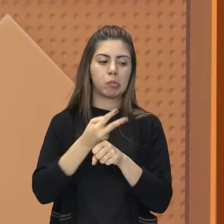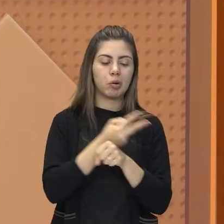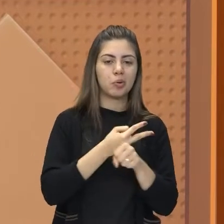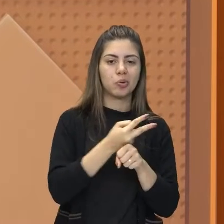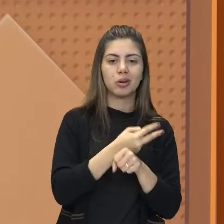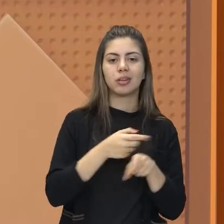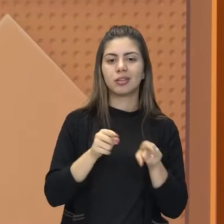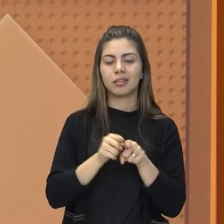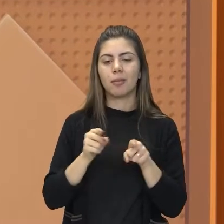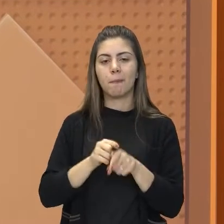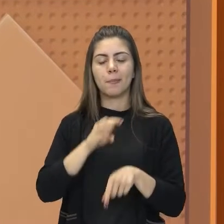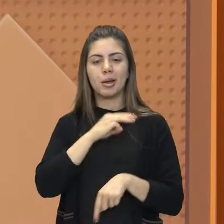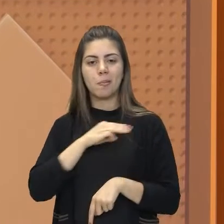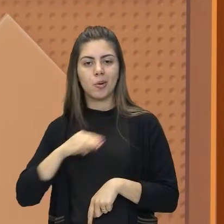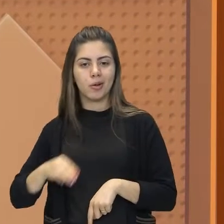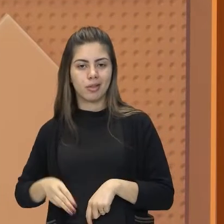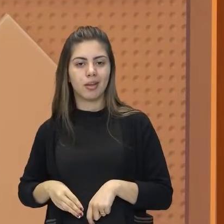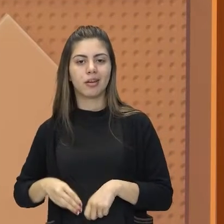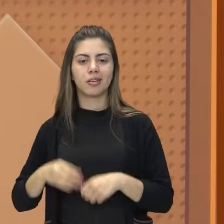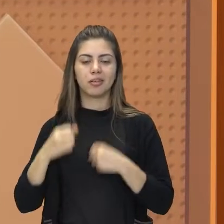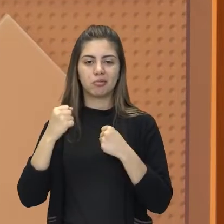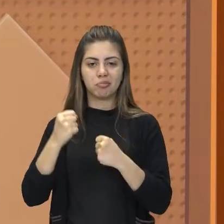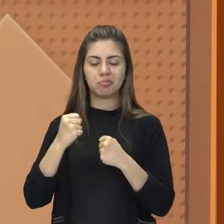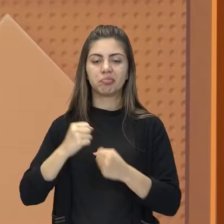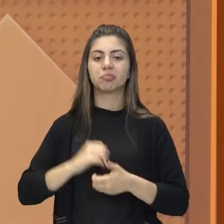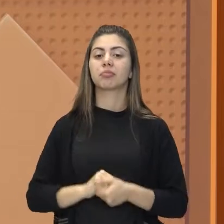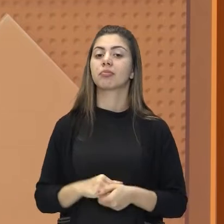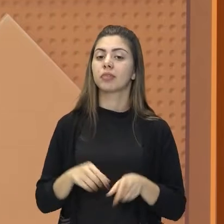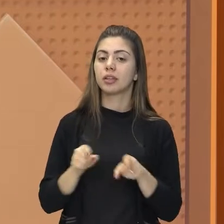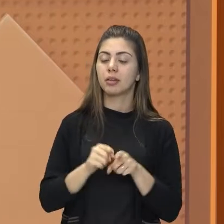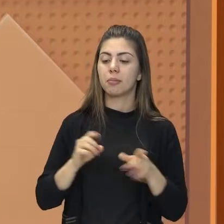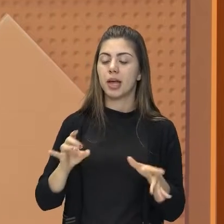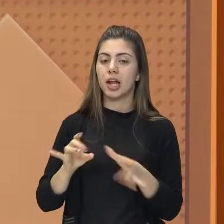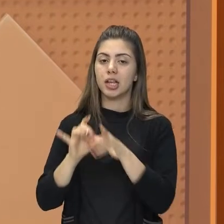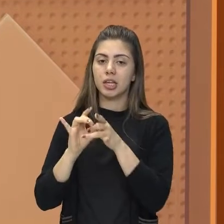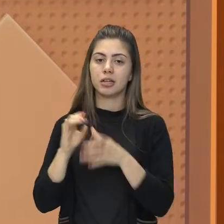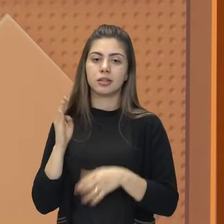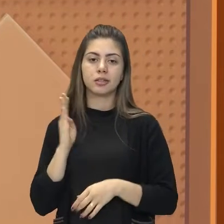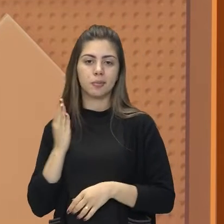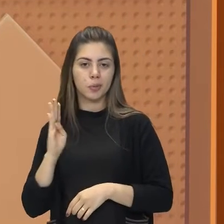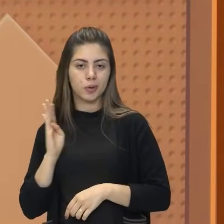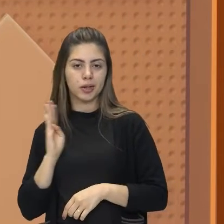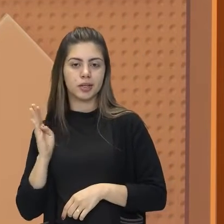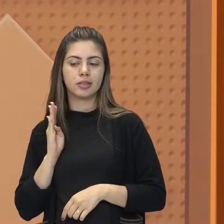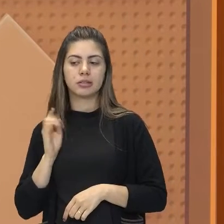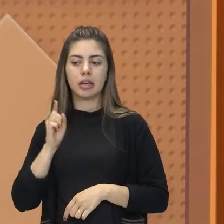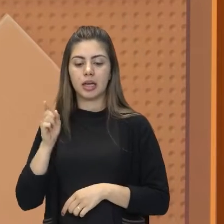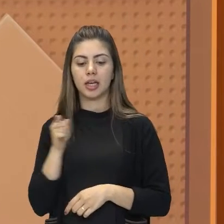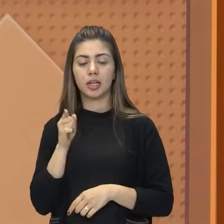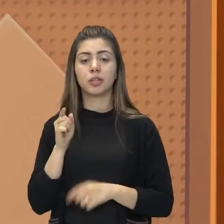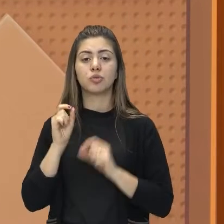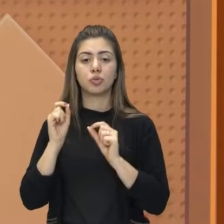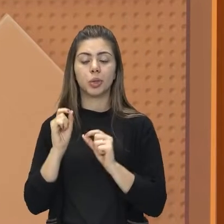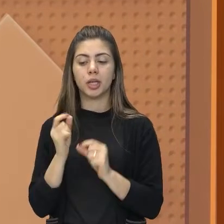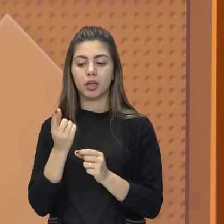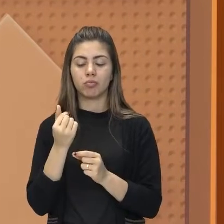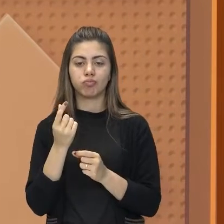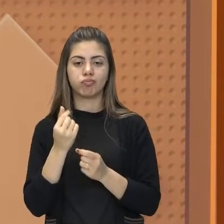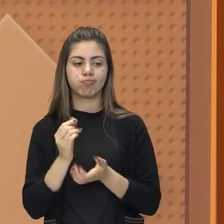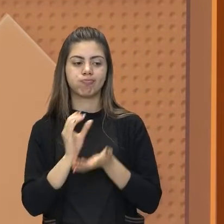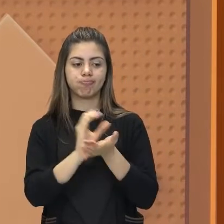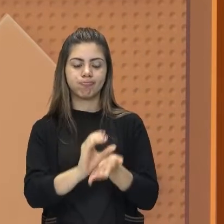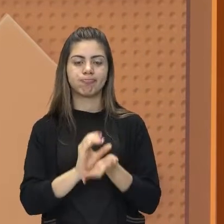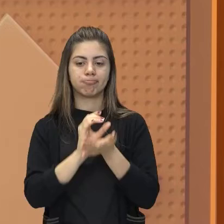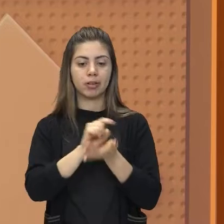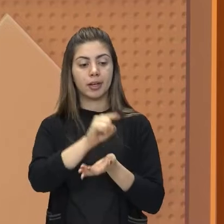monarquia centralizada, forte, que tinha aliança com a burguesia, que vai financiar boa parte dessas